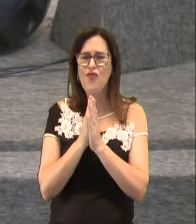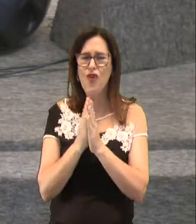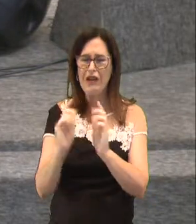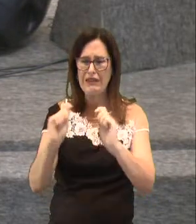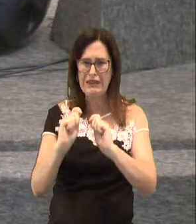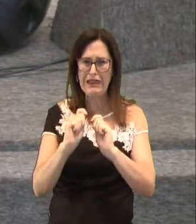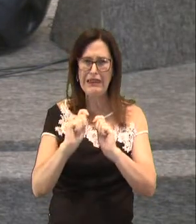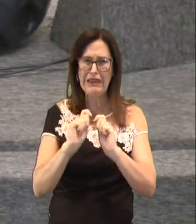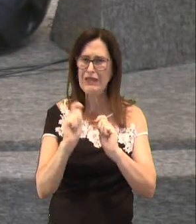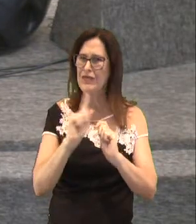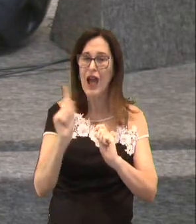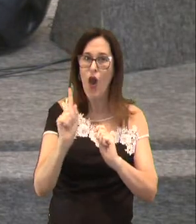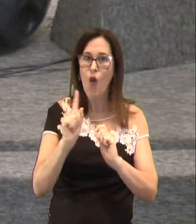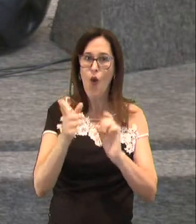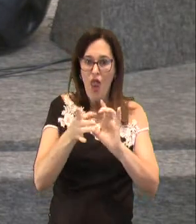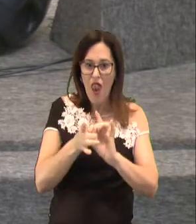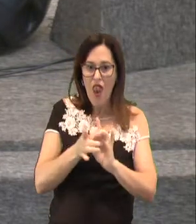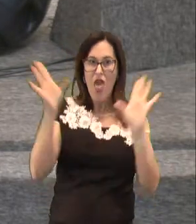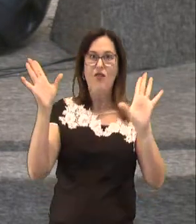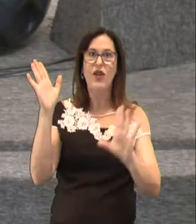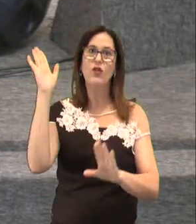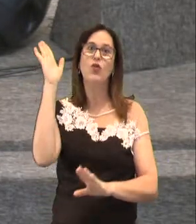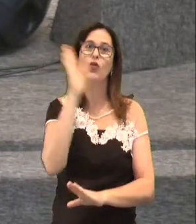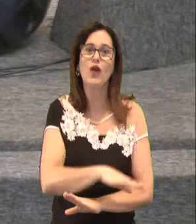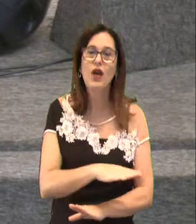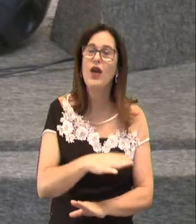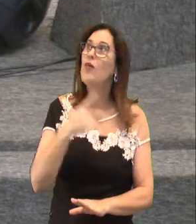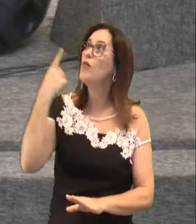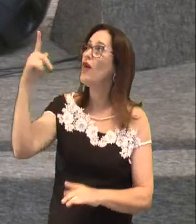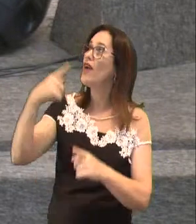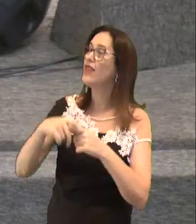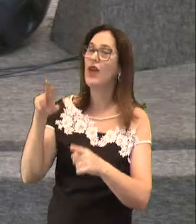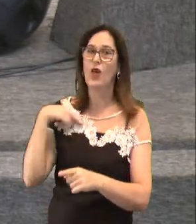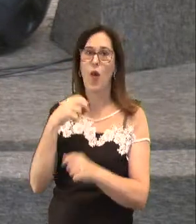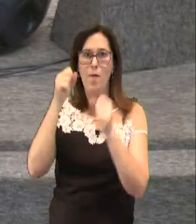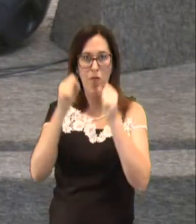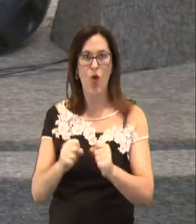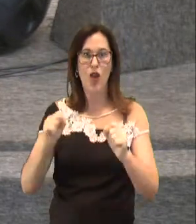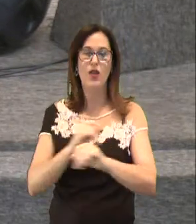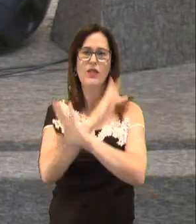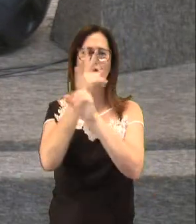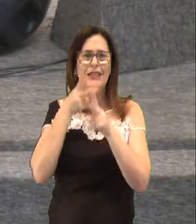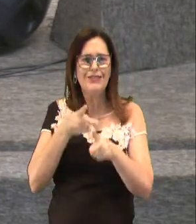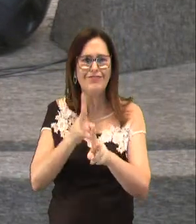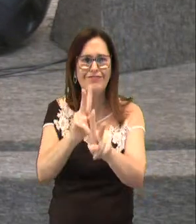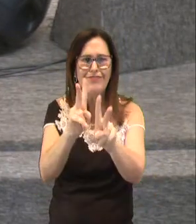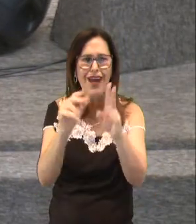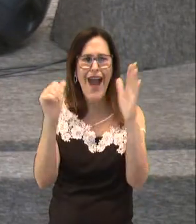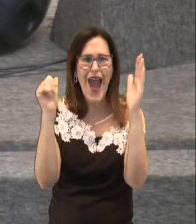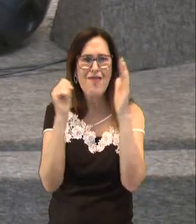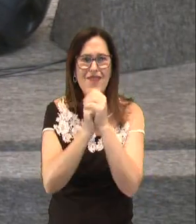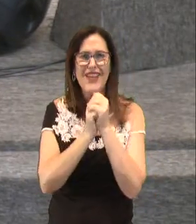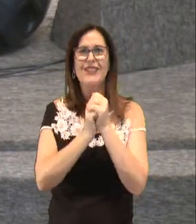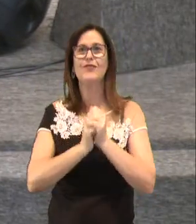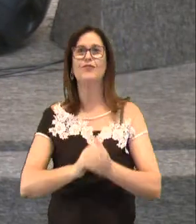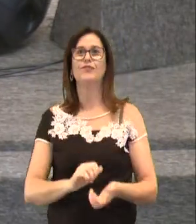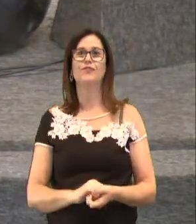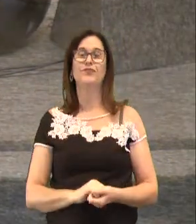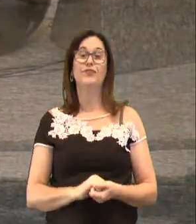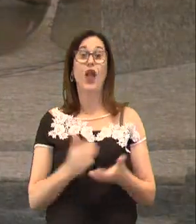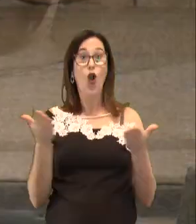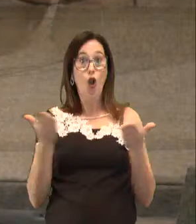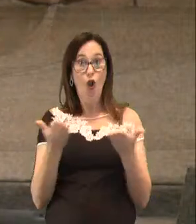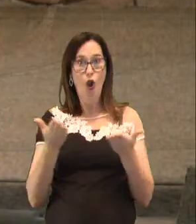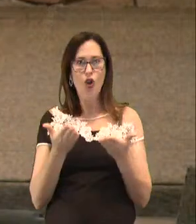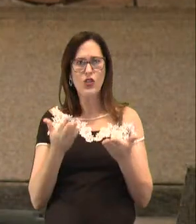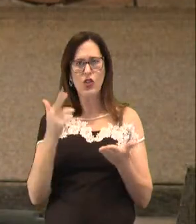cair em tentação, mas livra-nos do mal, pois teu é o reino, o poder e a glória para sempre. Amém. Hoje